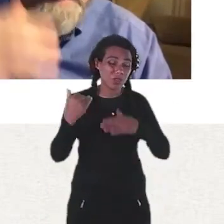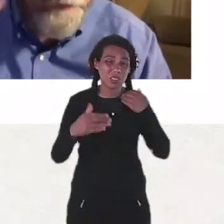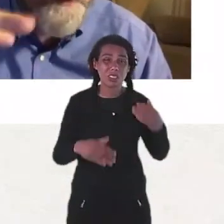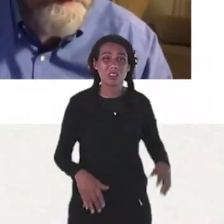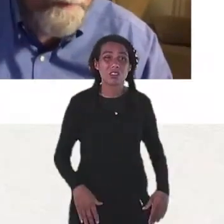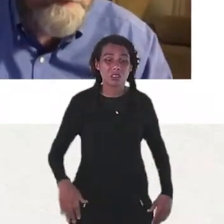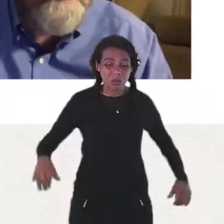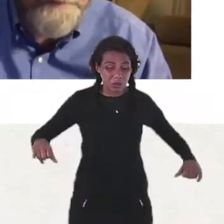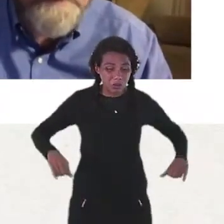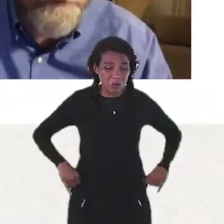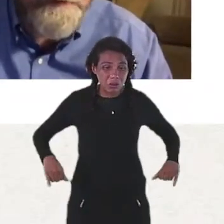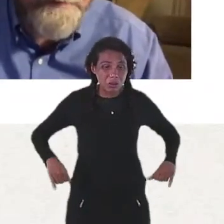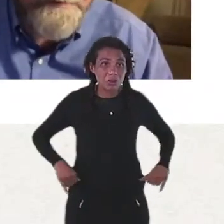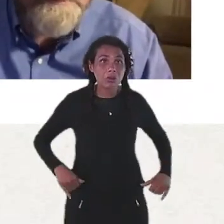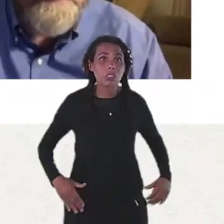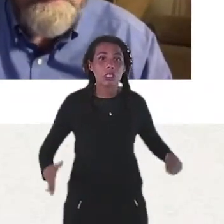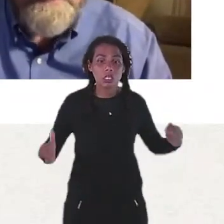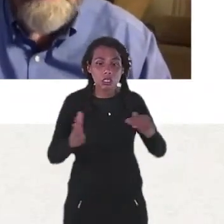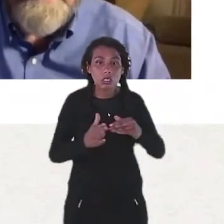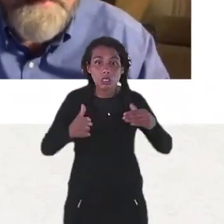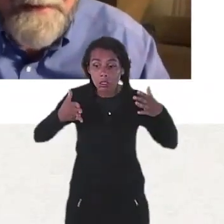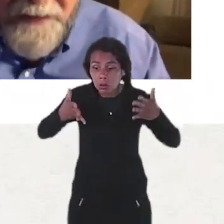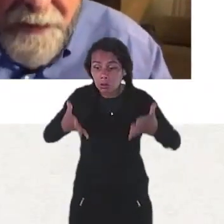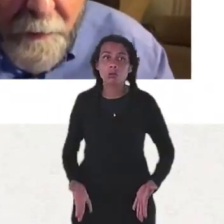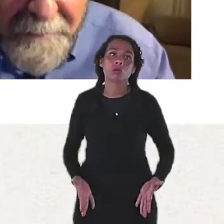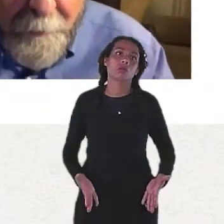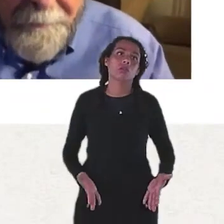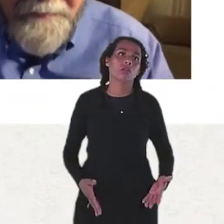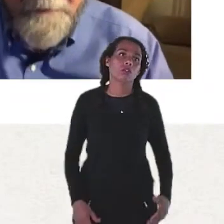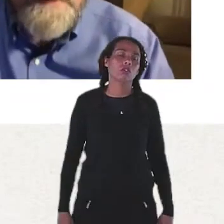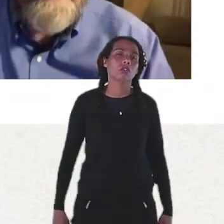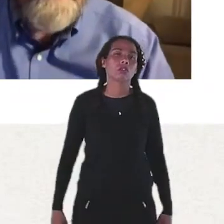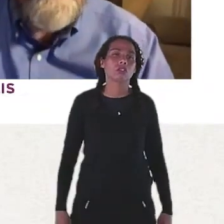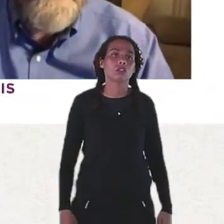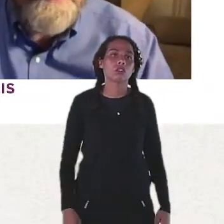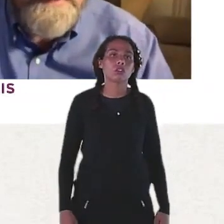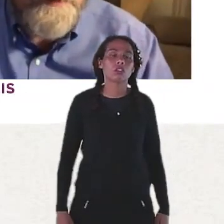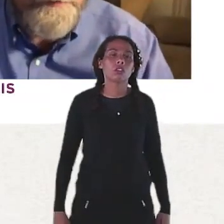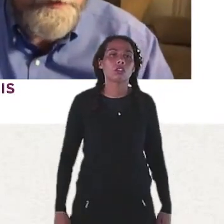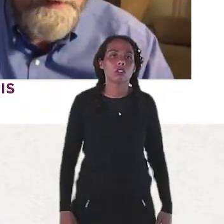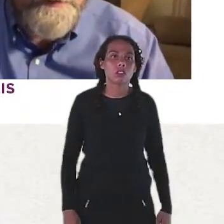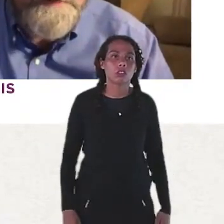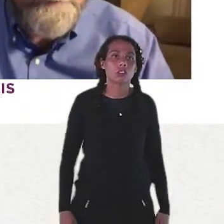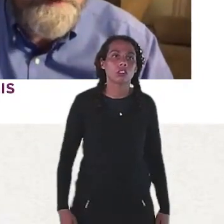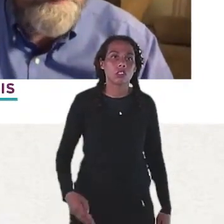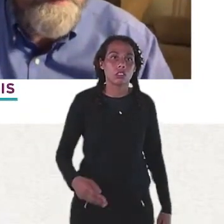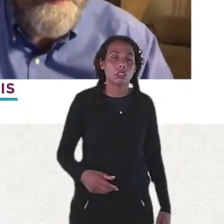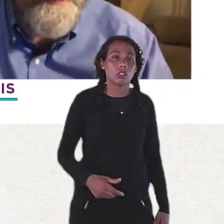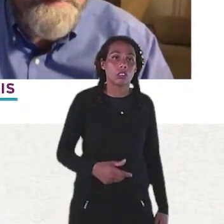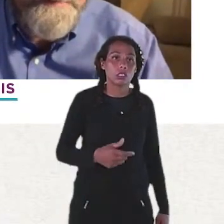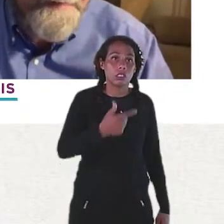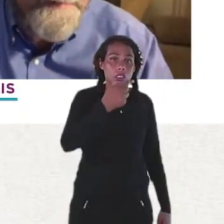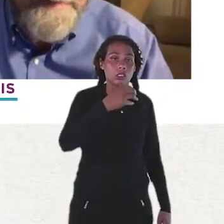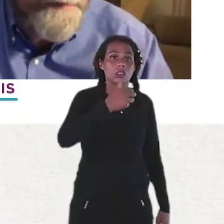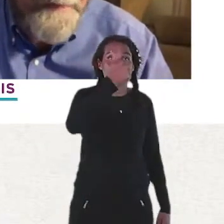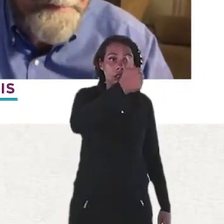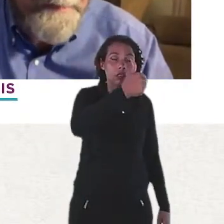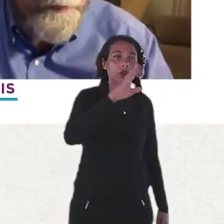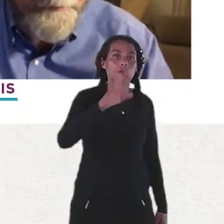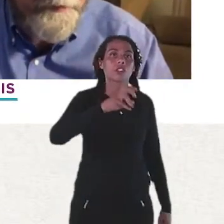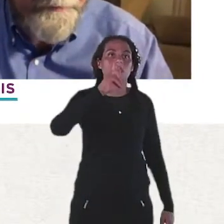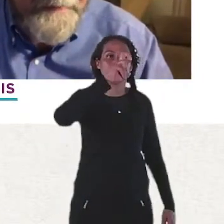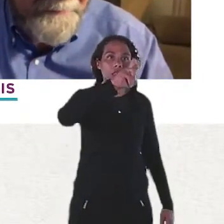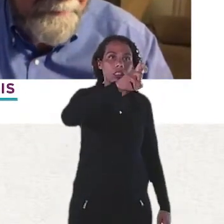está causando. Está causando, exato. Mas a Índia chegou a ter oficialmente 500 mil de casos por dia, o que amigos meus dizem que é